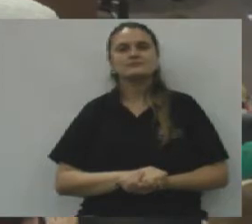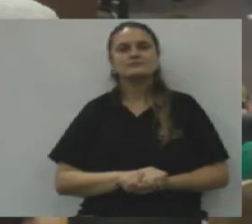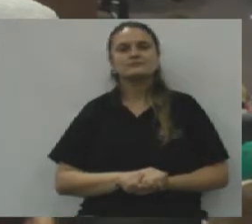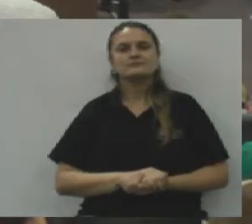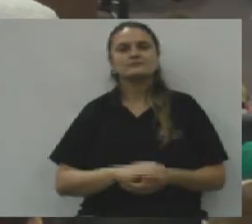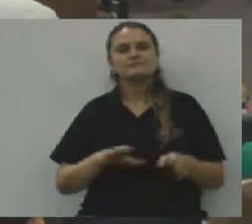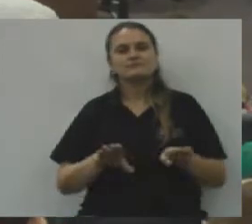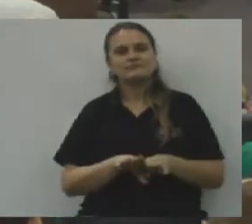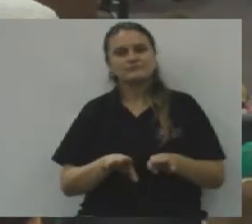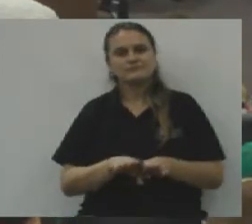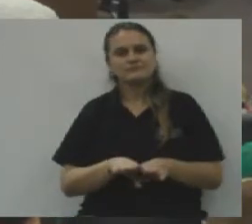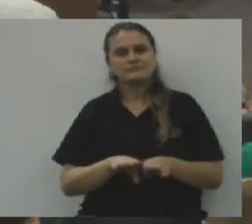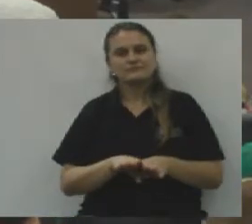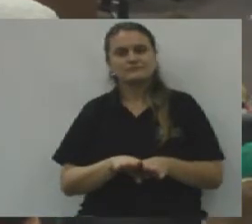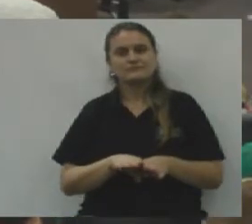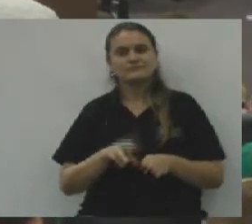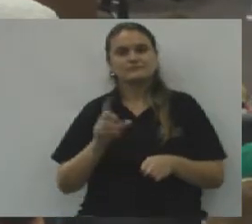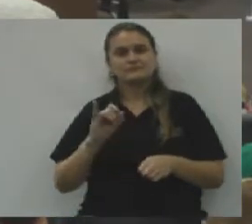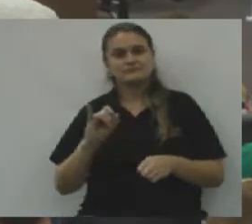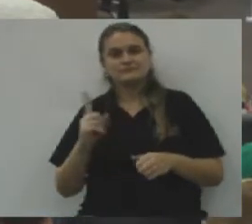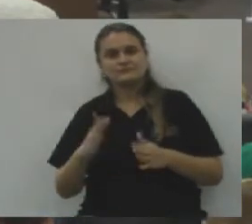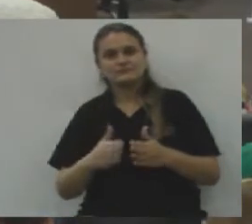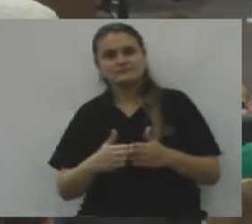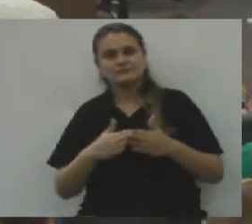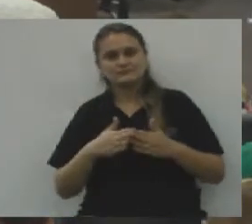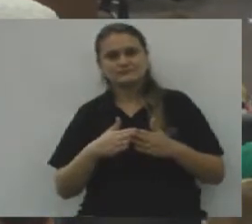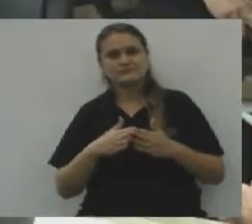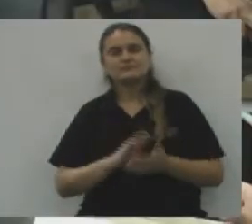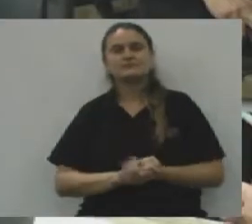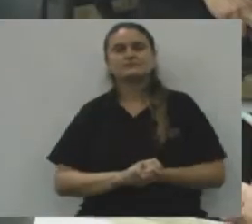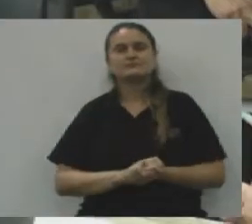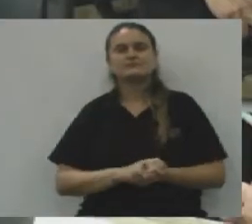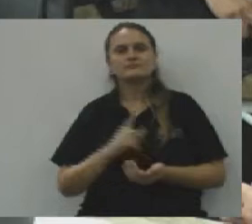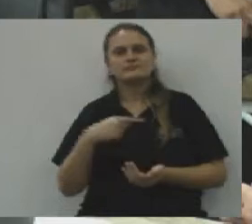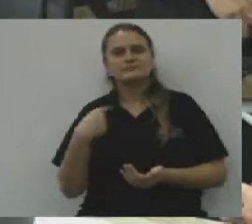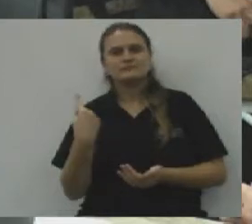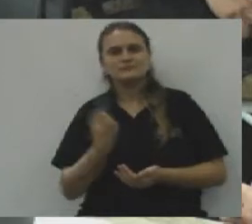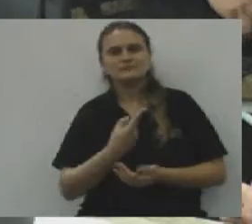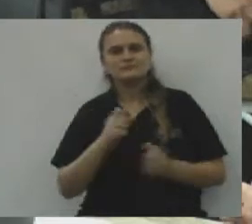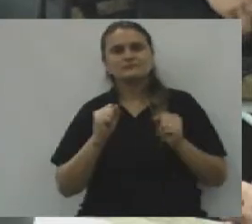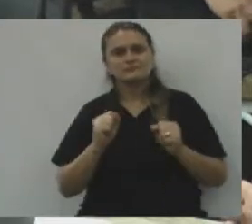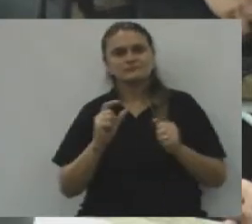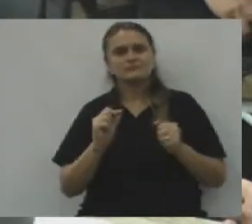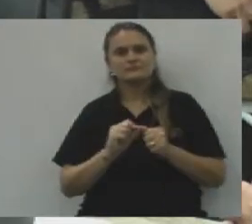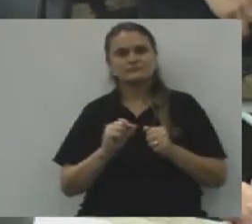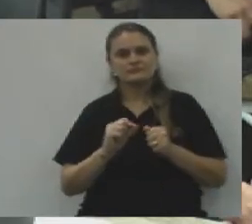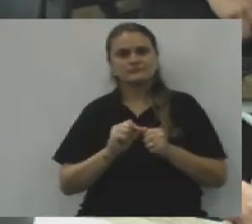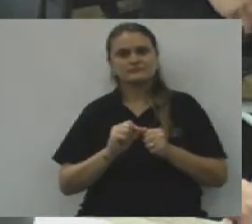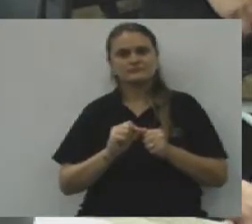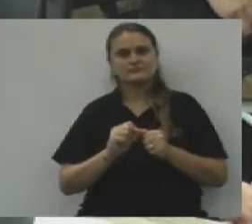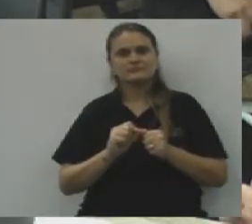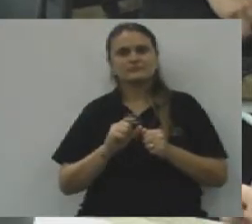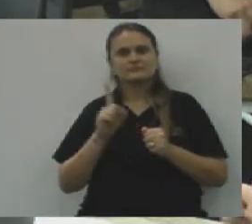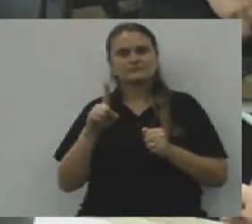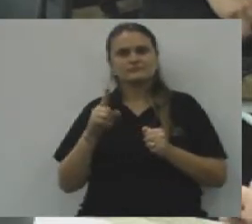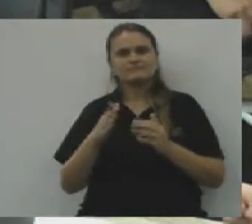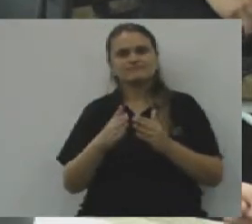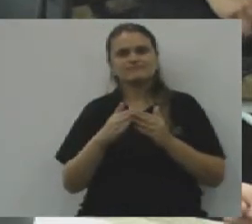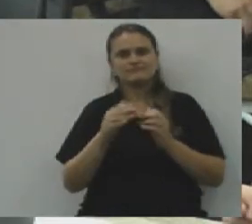E, novamente, se não for pedir muito, o que nós podemos fazer aqui é